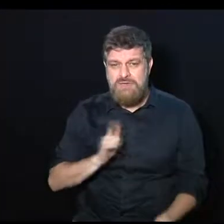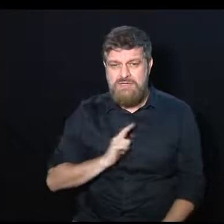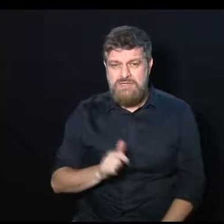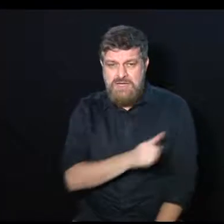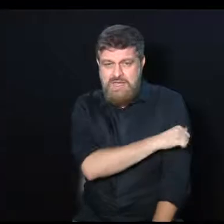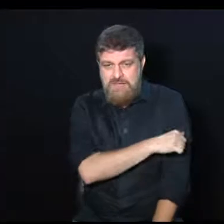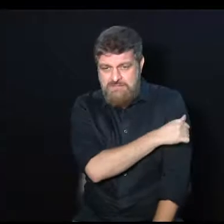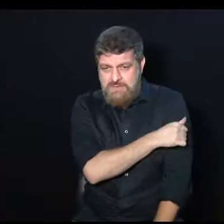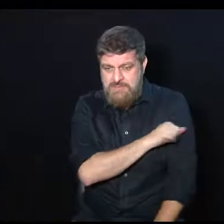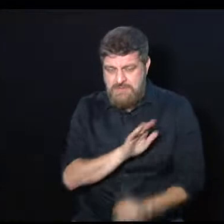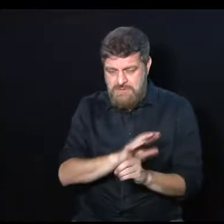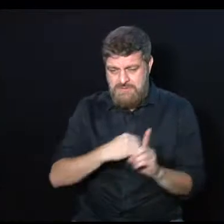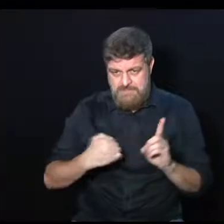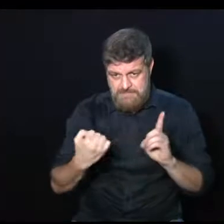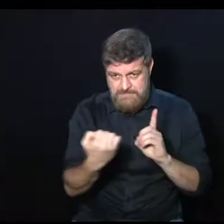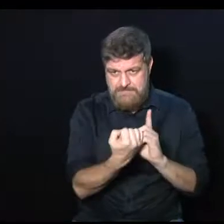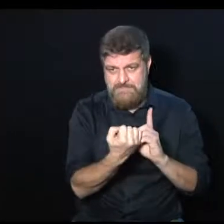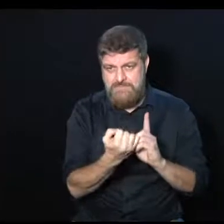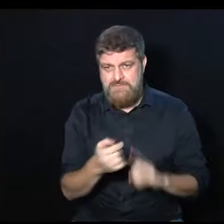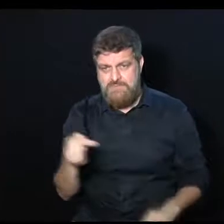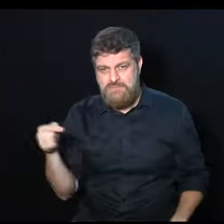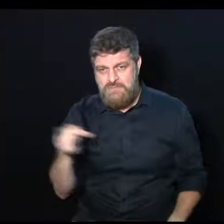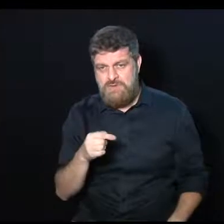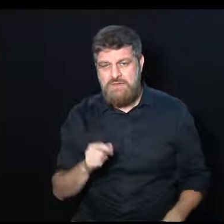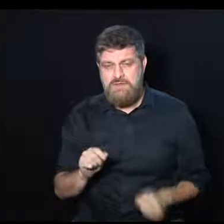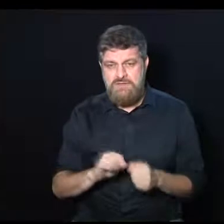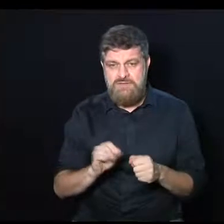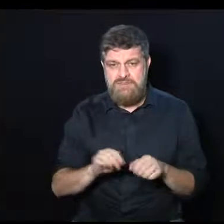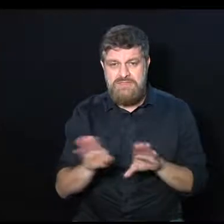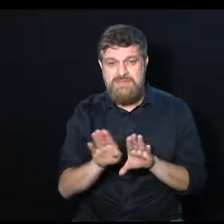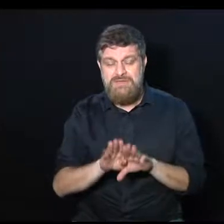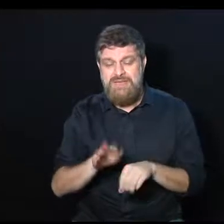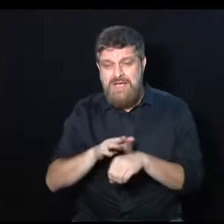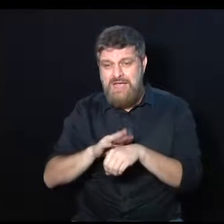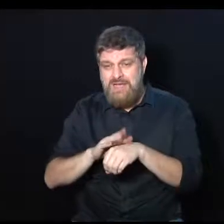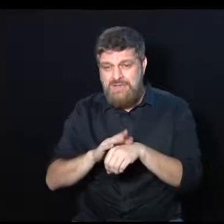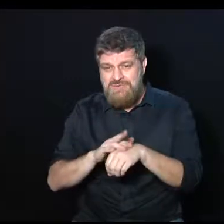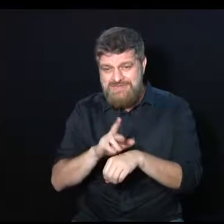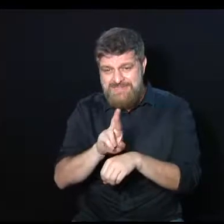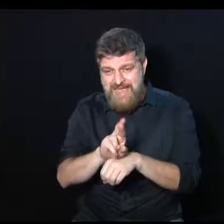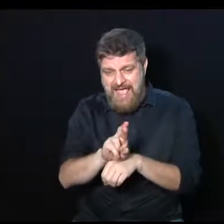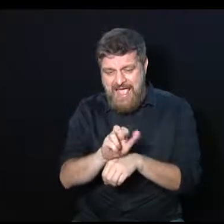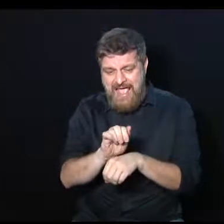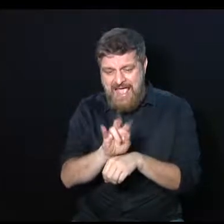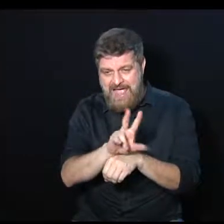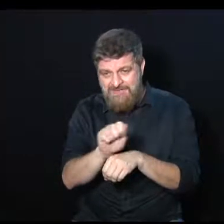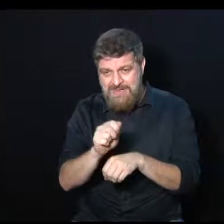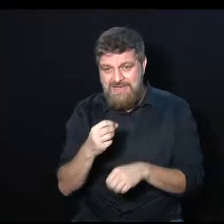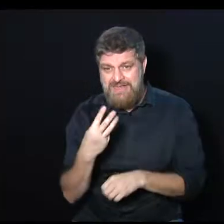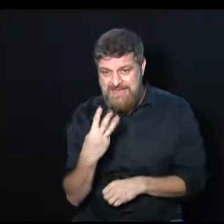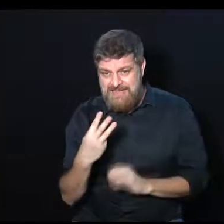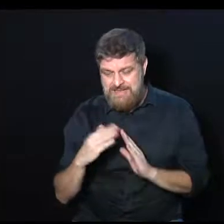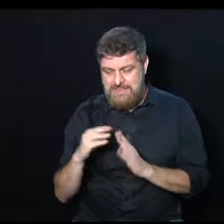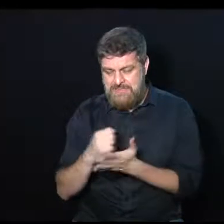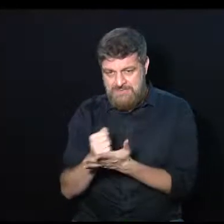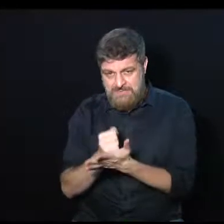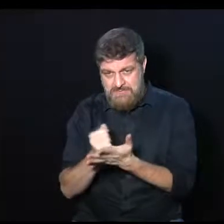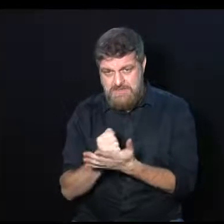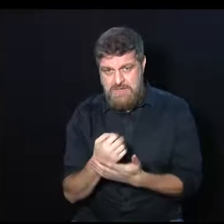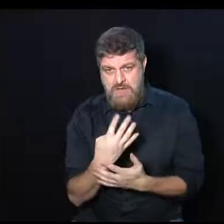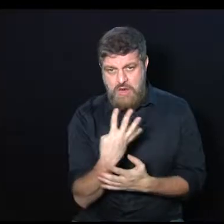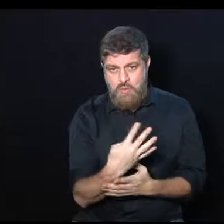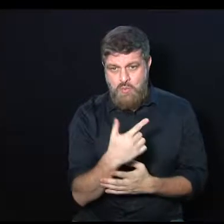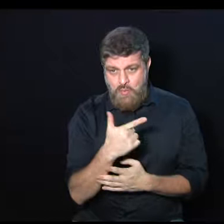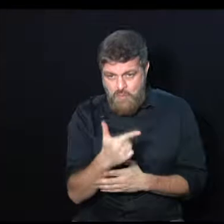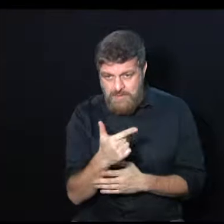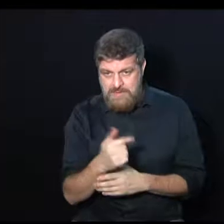na assistência, e uma delas muito ligada na assistência de profilaxia de raiva, 3 farmacêuticos todos no laboratório, e 42 estudantes de